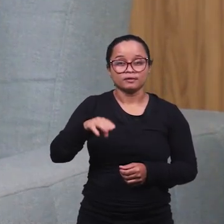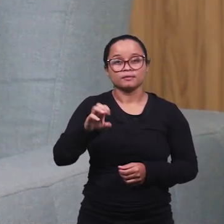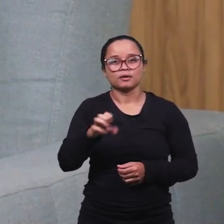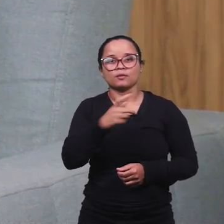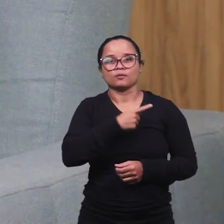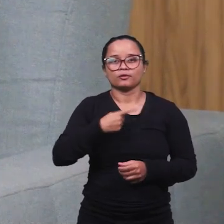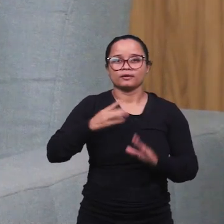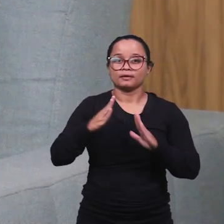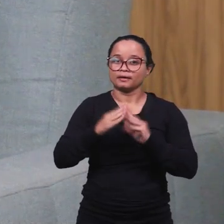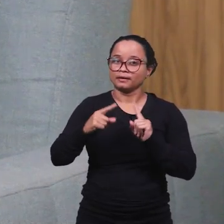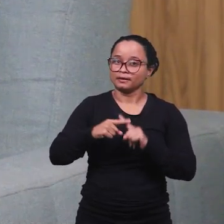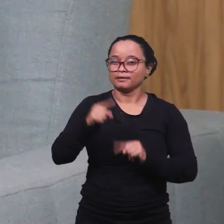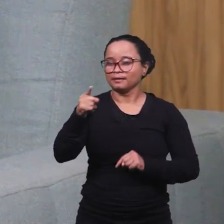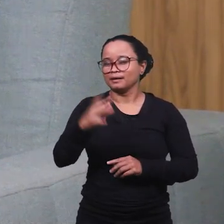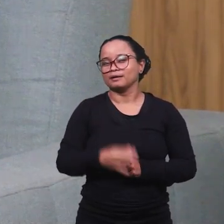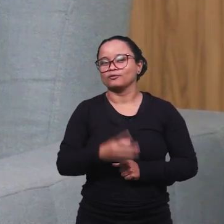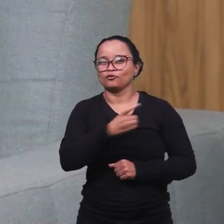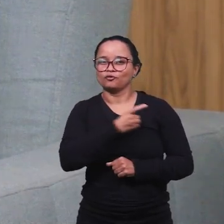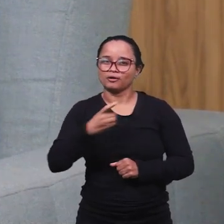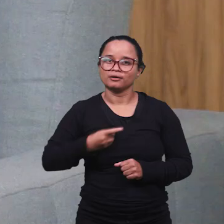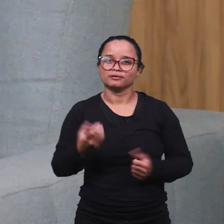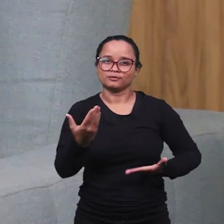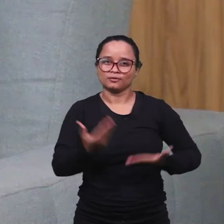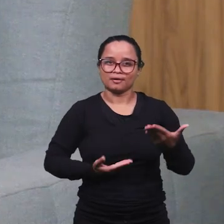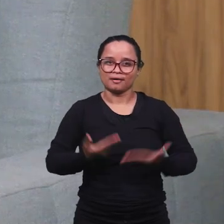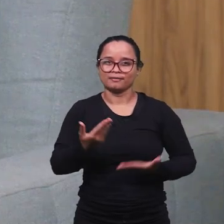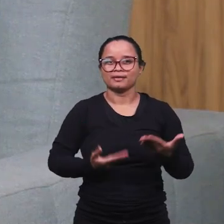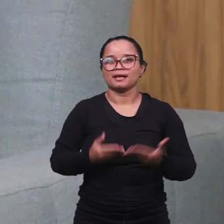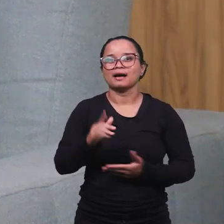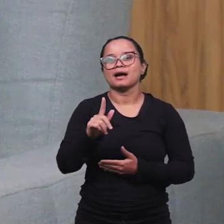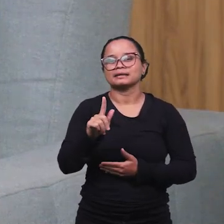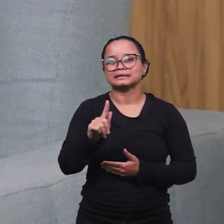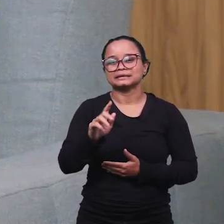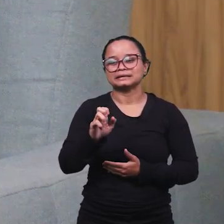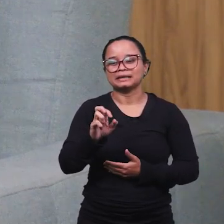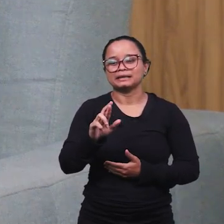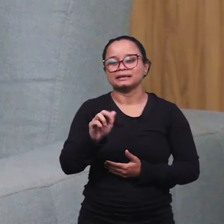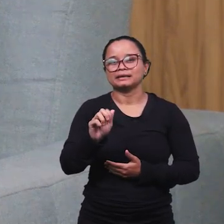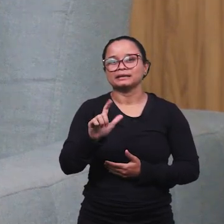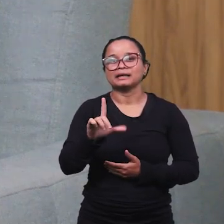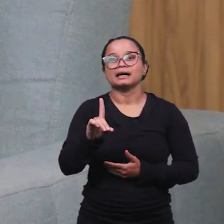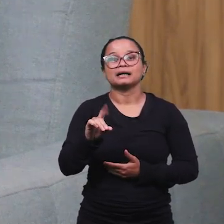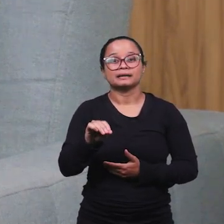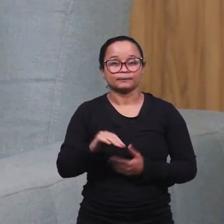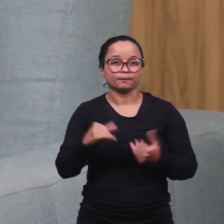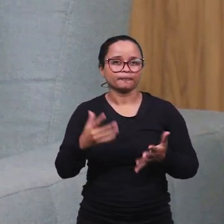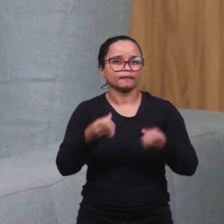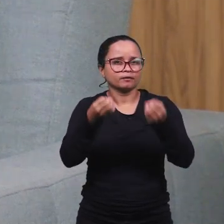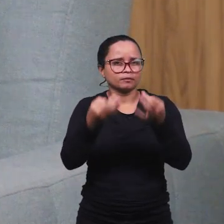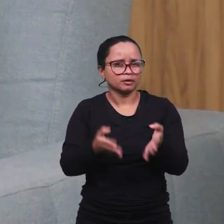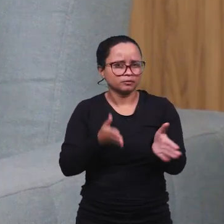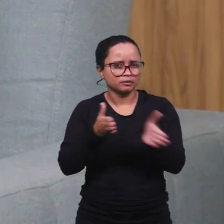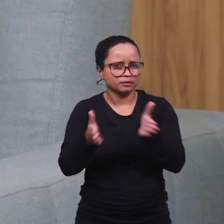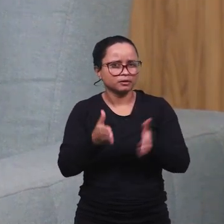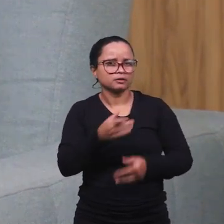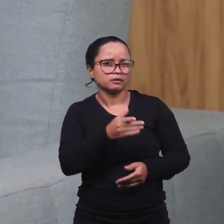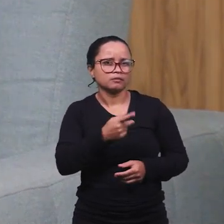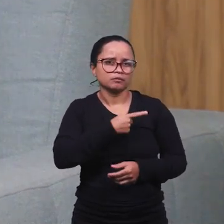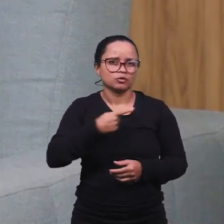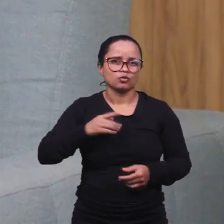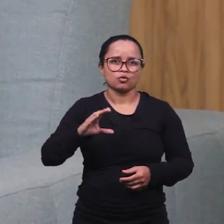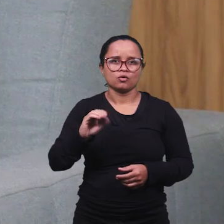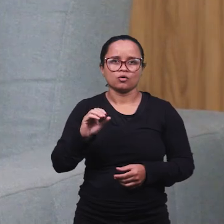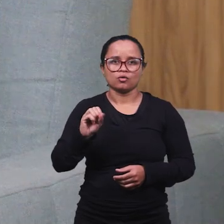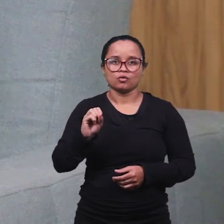da igreja do nosso querido diácono, nosso irmão Geraldo. Agora, falamos aqui de acessibilidade, o